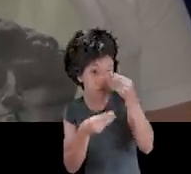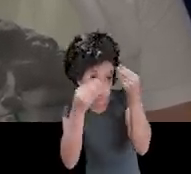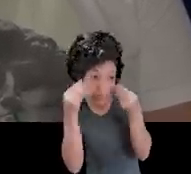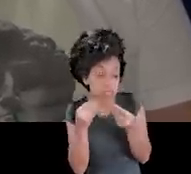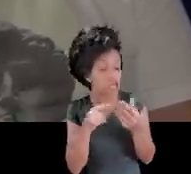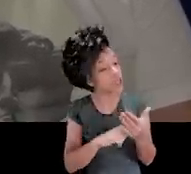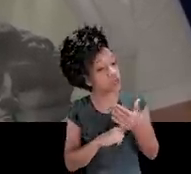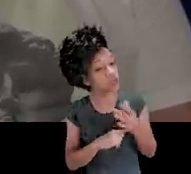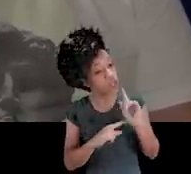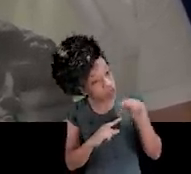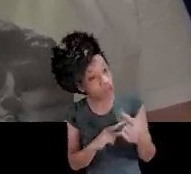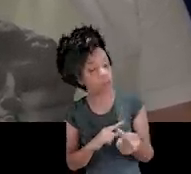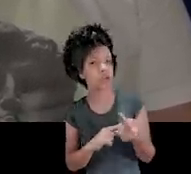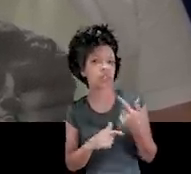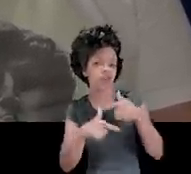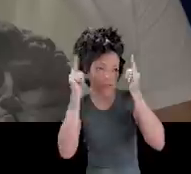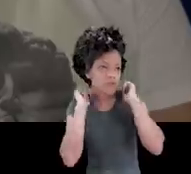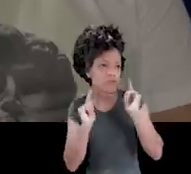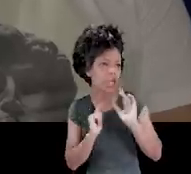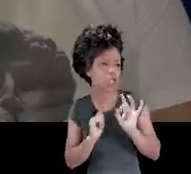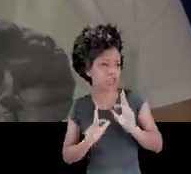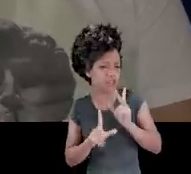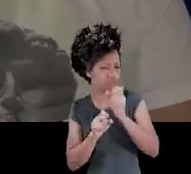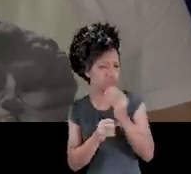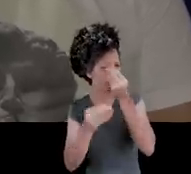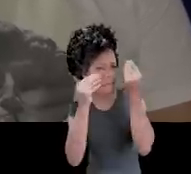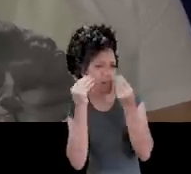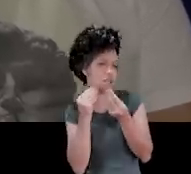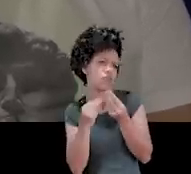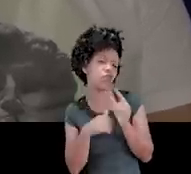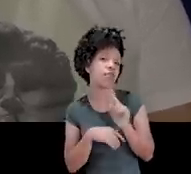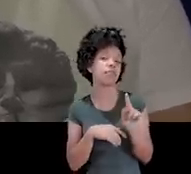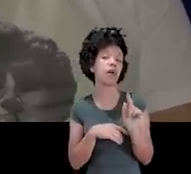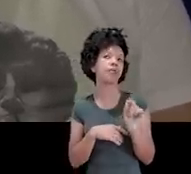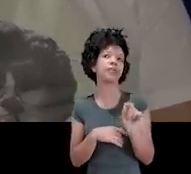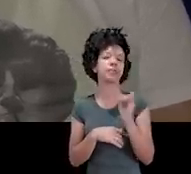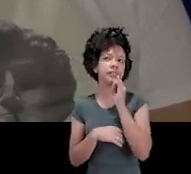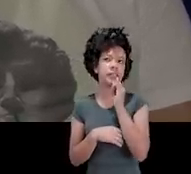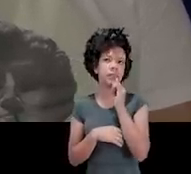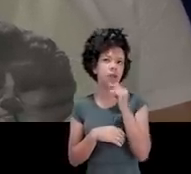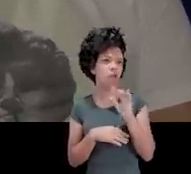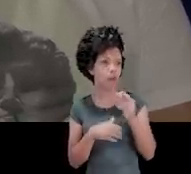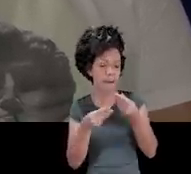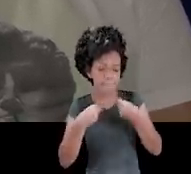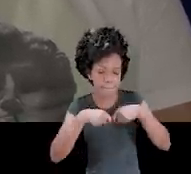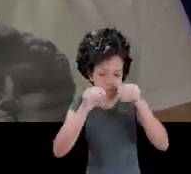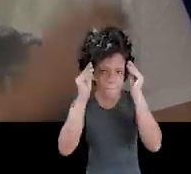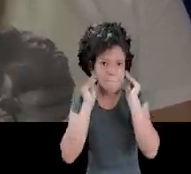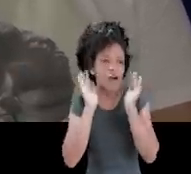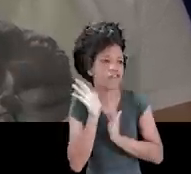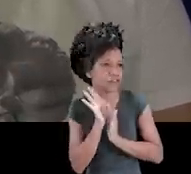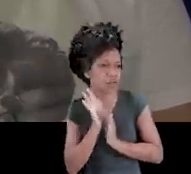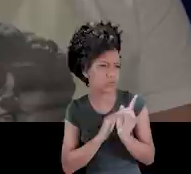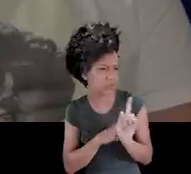Isso me ajudou e depois que eu fiquei careca, isso só fortaleceu o lado da maquiagem. Não que isso não é uma máscara, né? Não quero que a